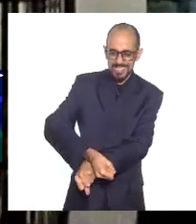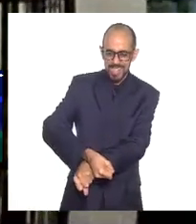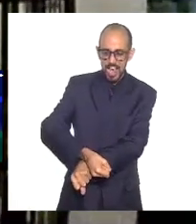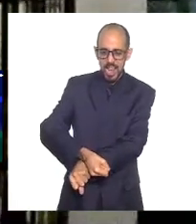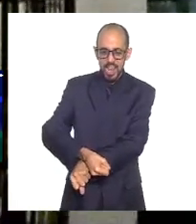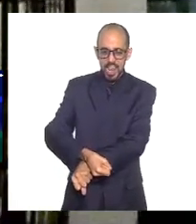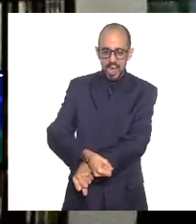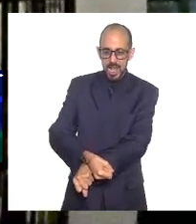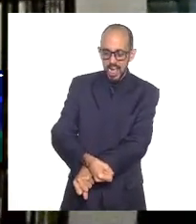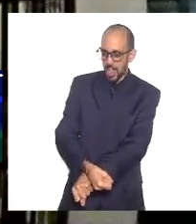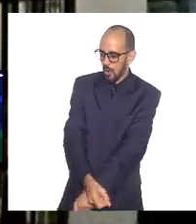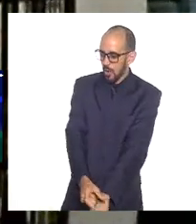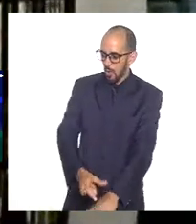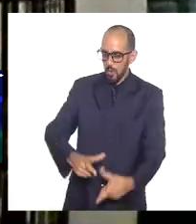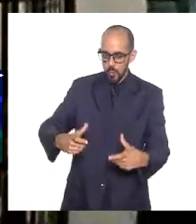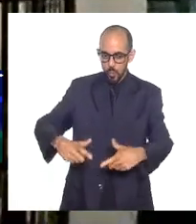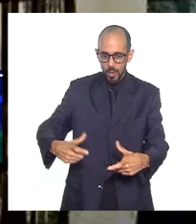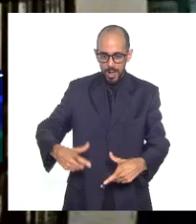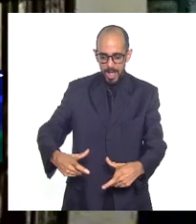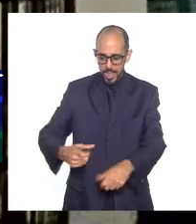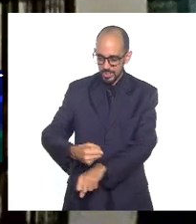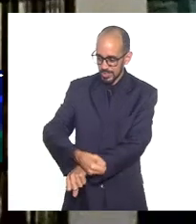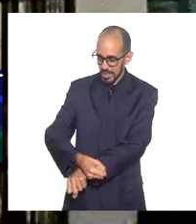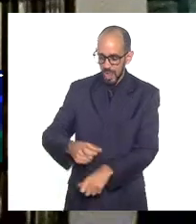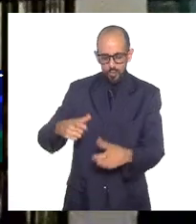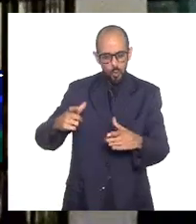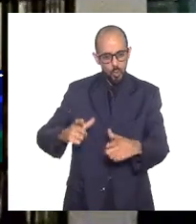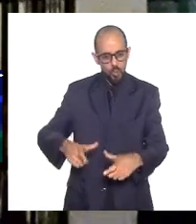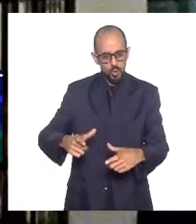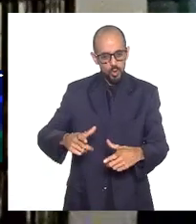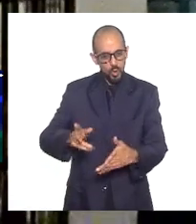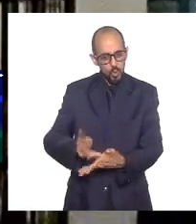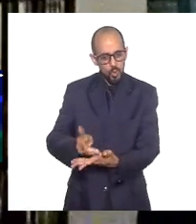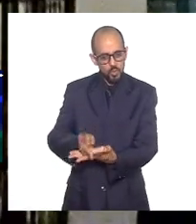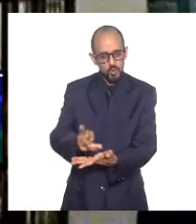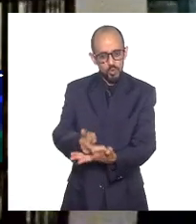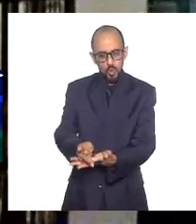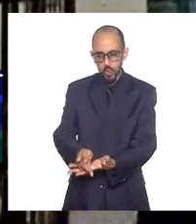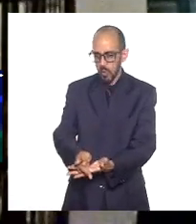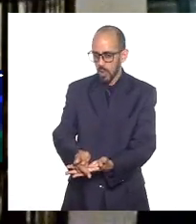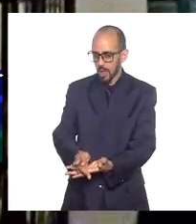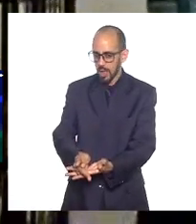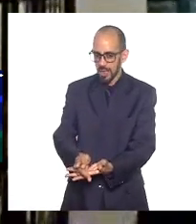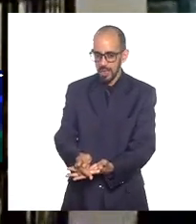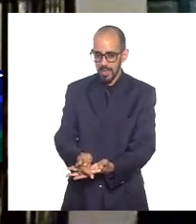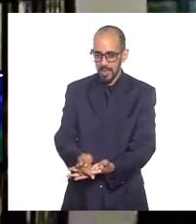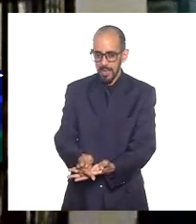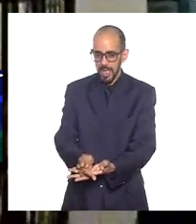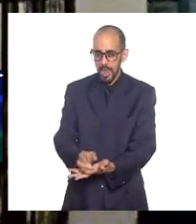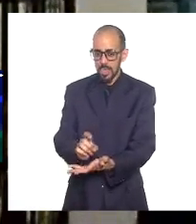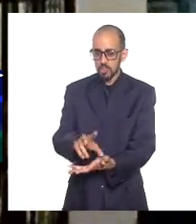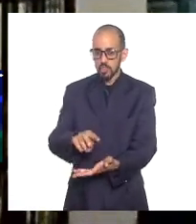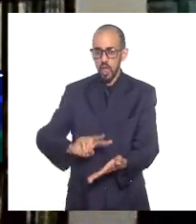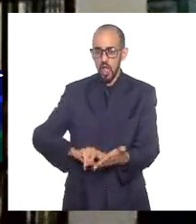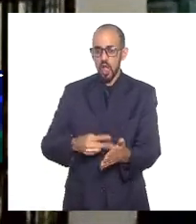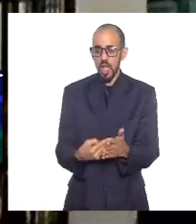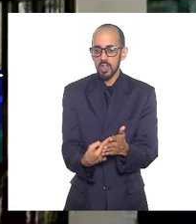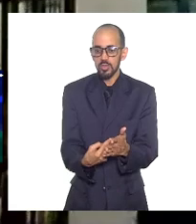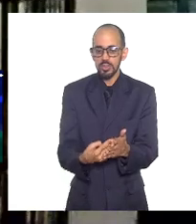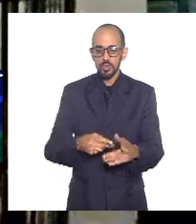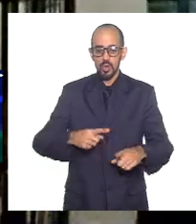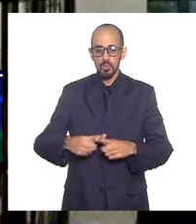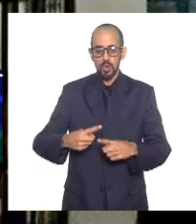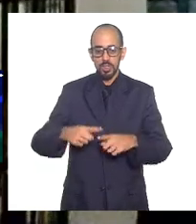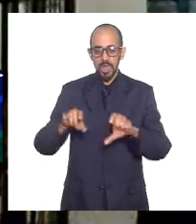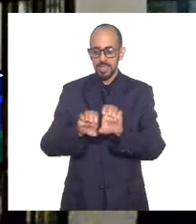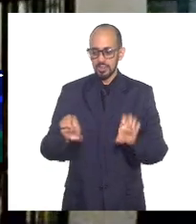Ela apenas se sofisticou, porque os fundamentos que sempre